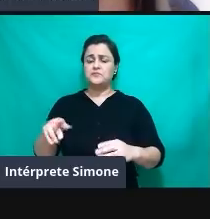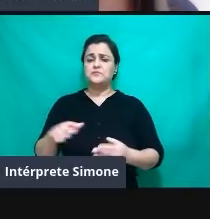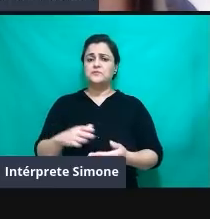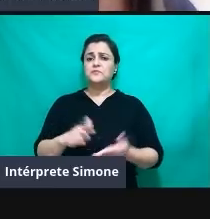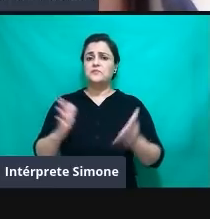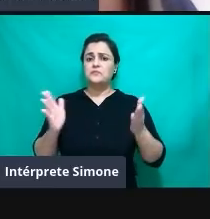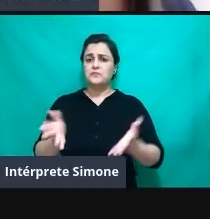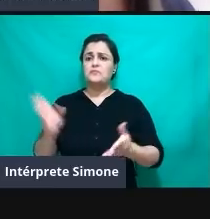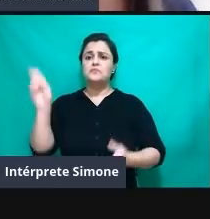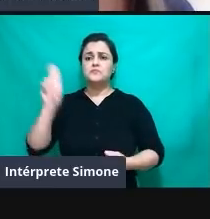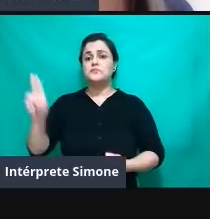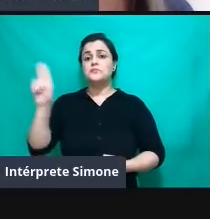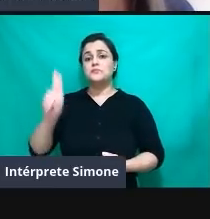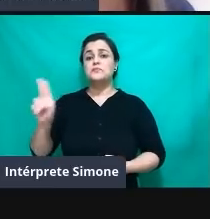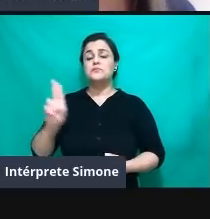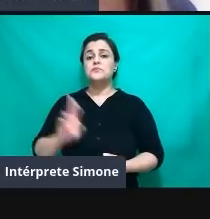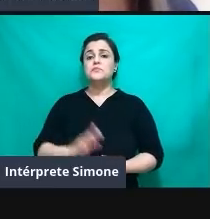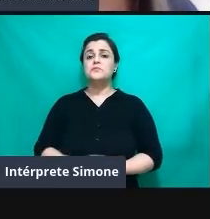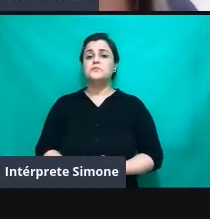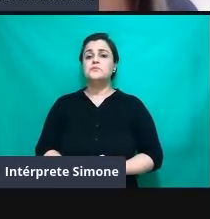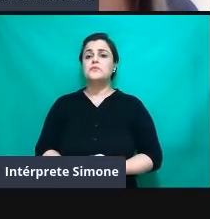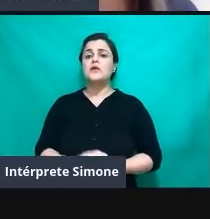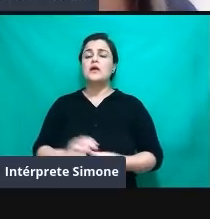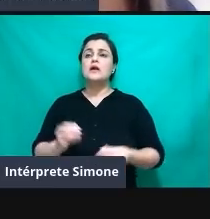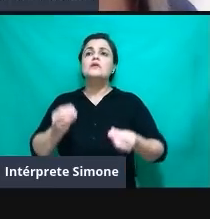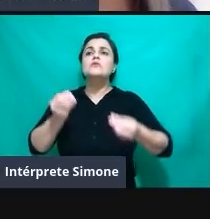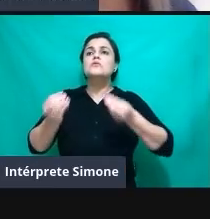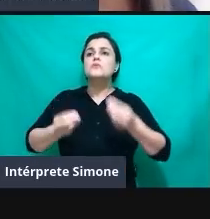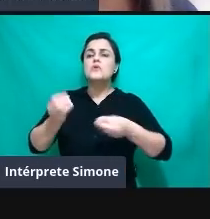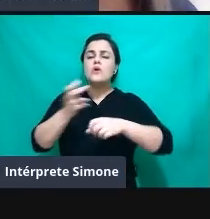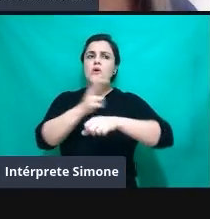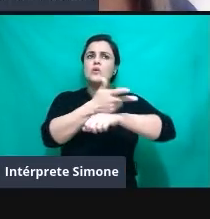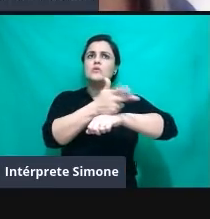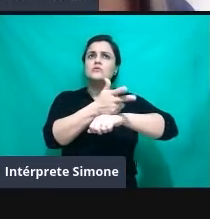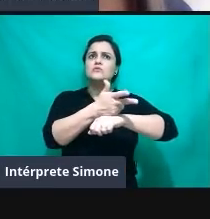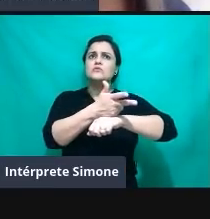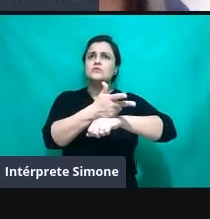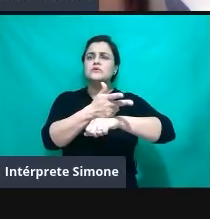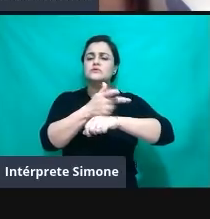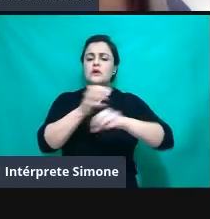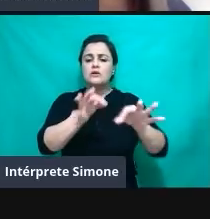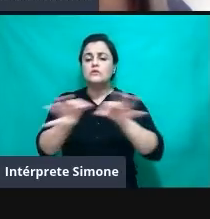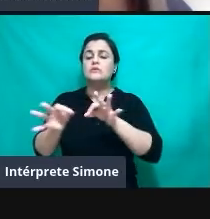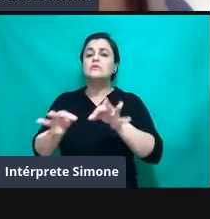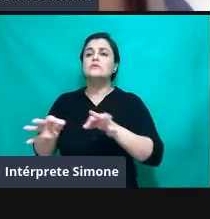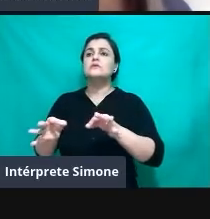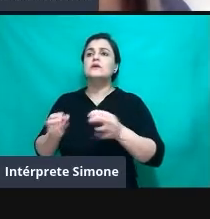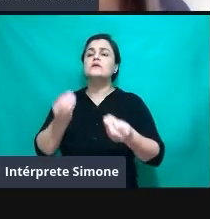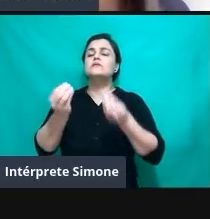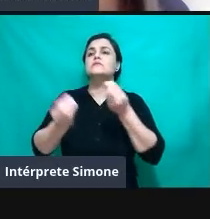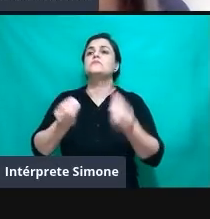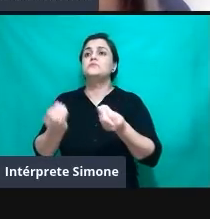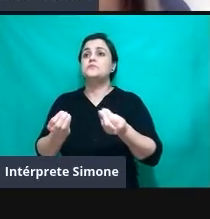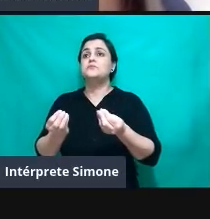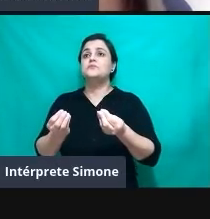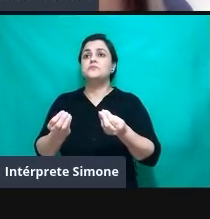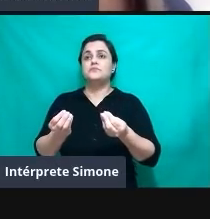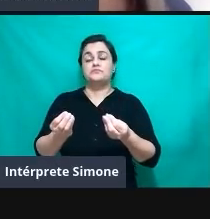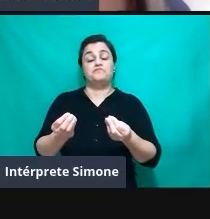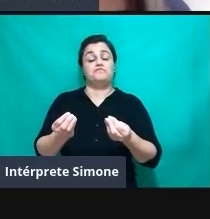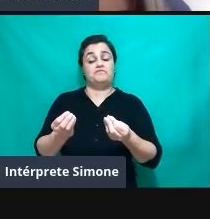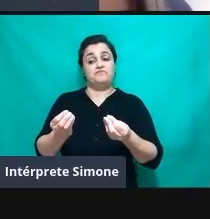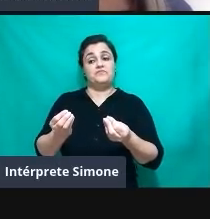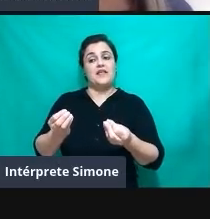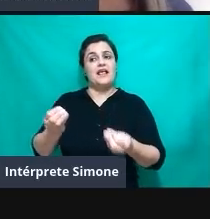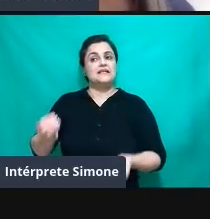são essas videoaulas? Como eu posso elaborar essas videoaulas neste momento? Eu tenho que me atentar a algumas coisas. Então,